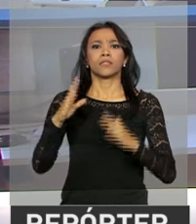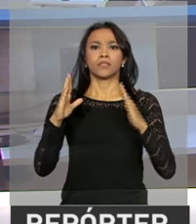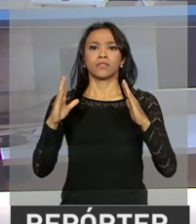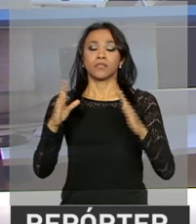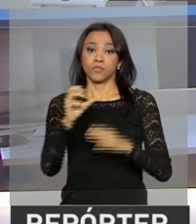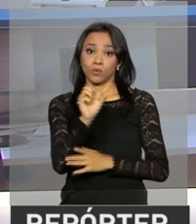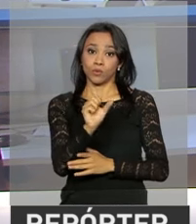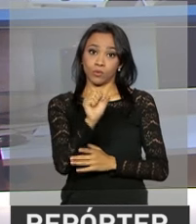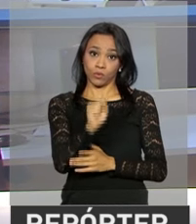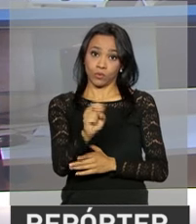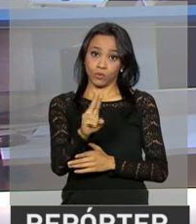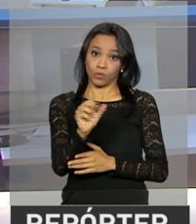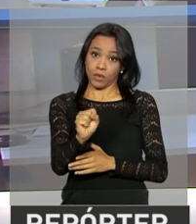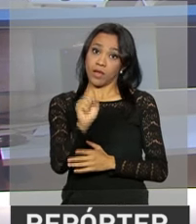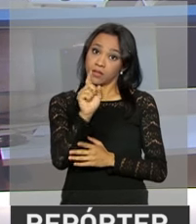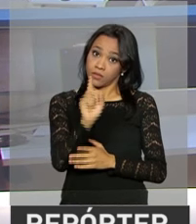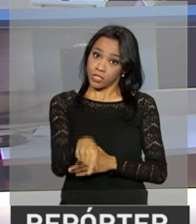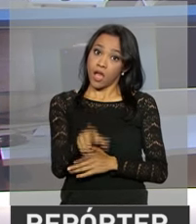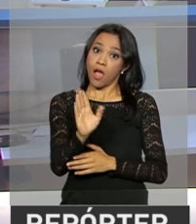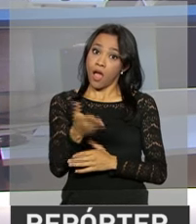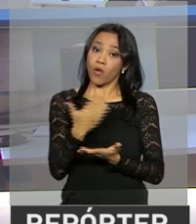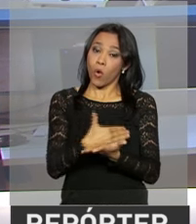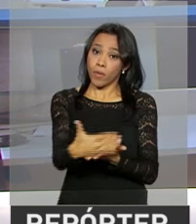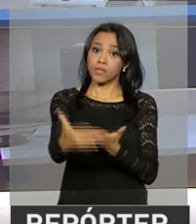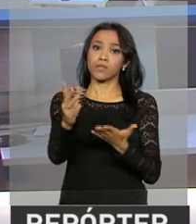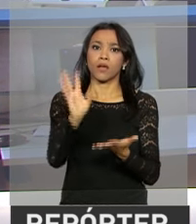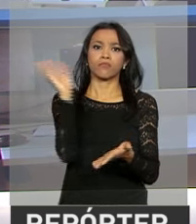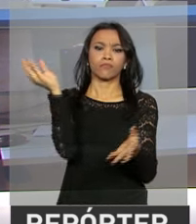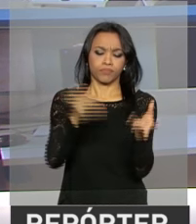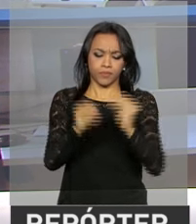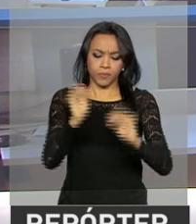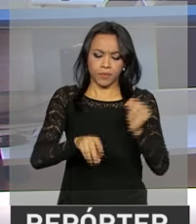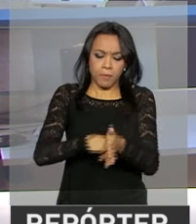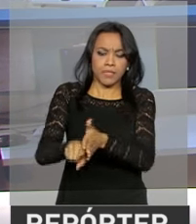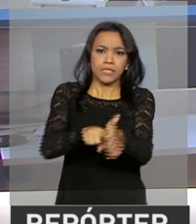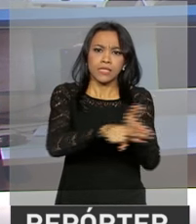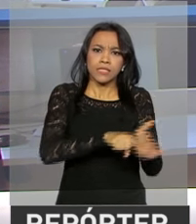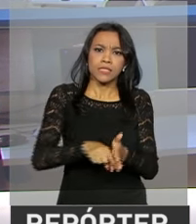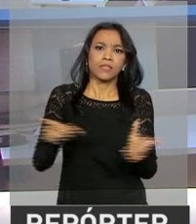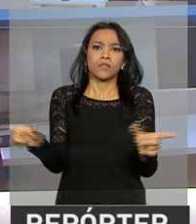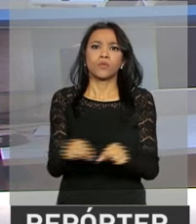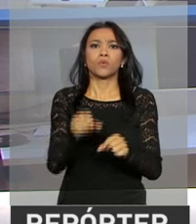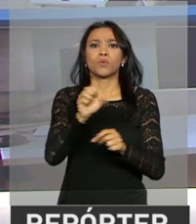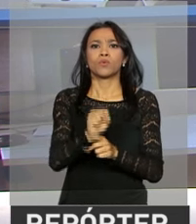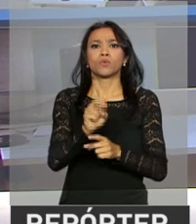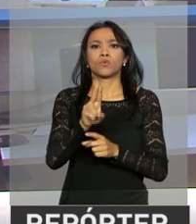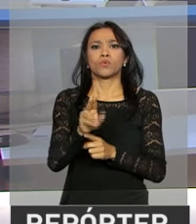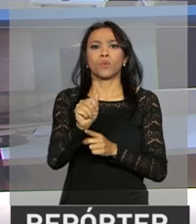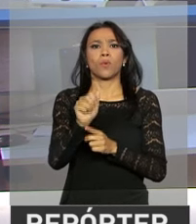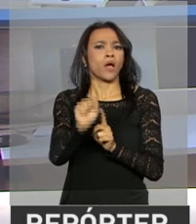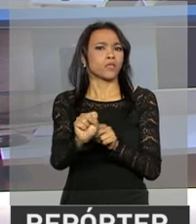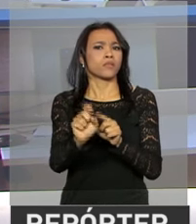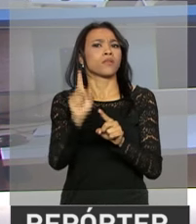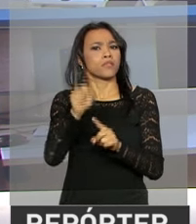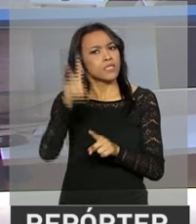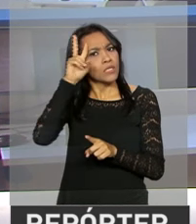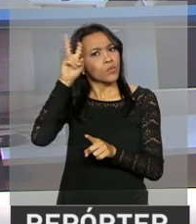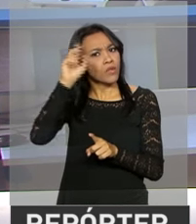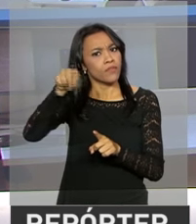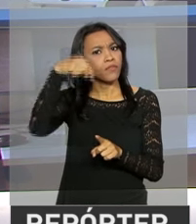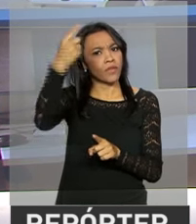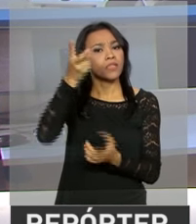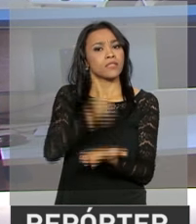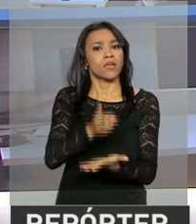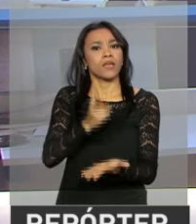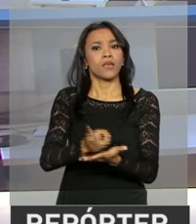assistência social já podem começar a preencher os Censo suas na próxima segunda-feira feito todos os anos